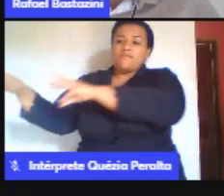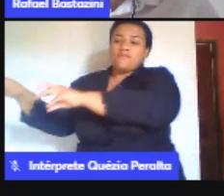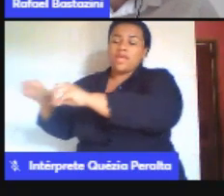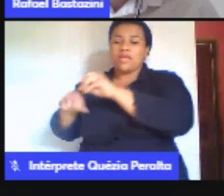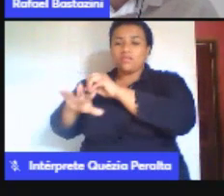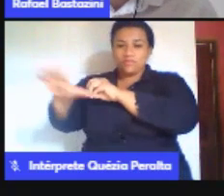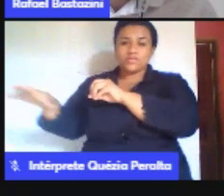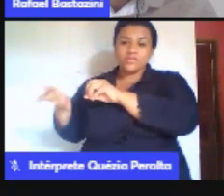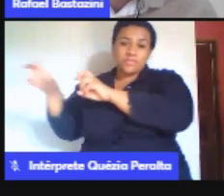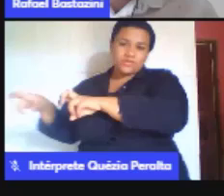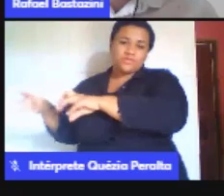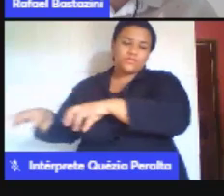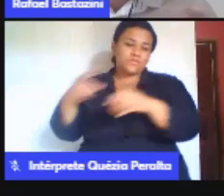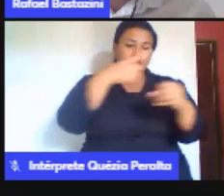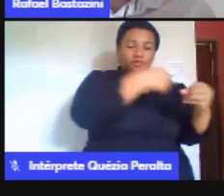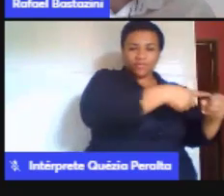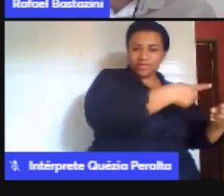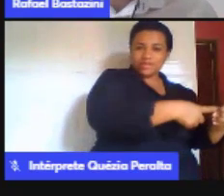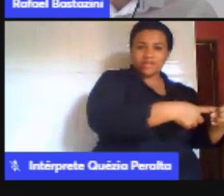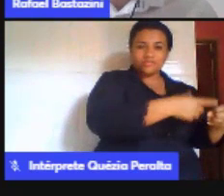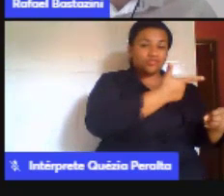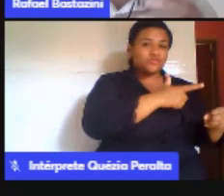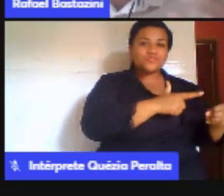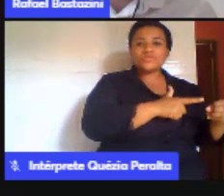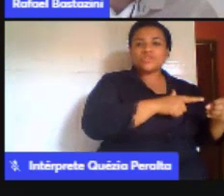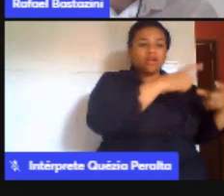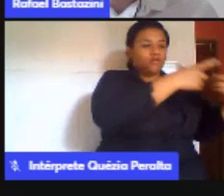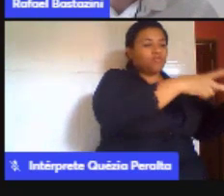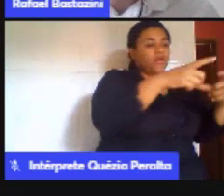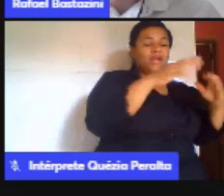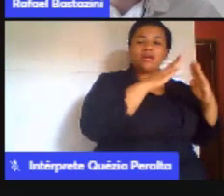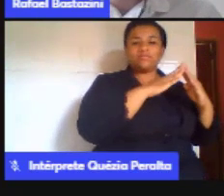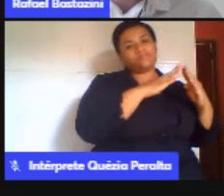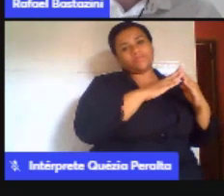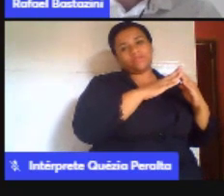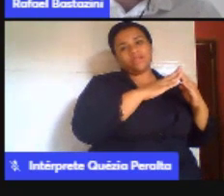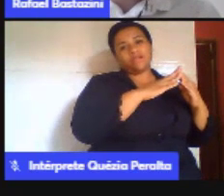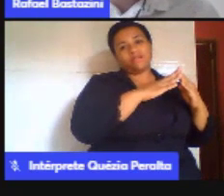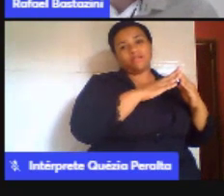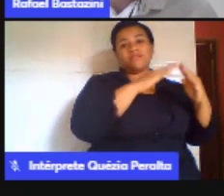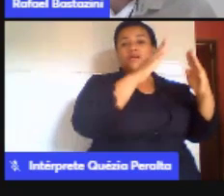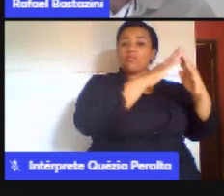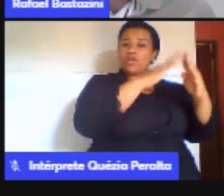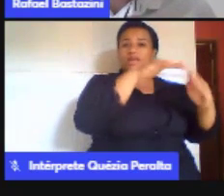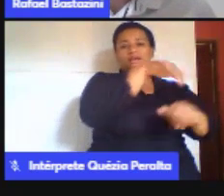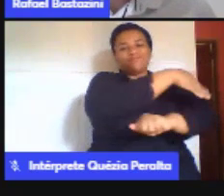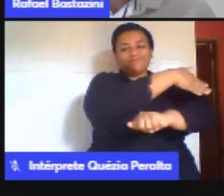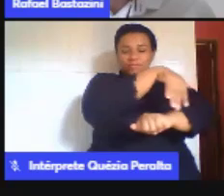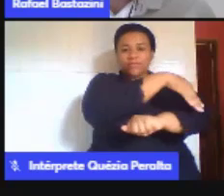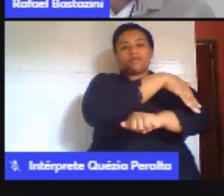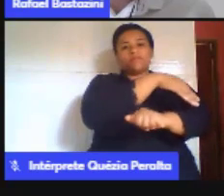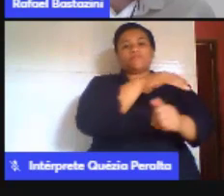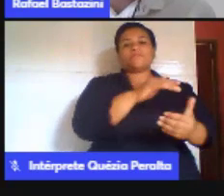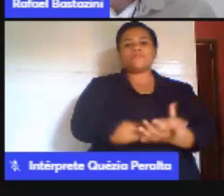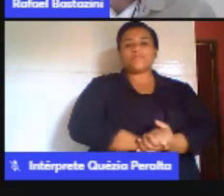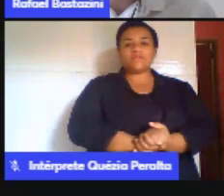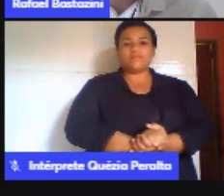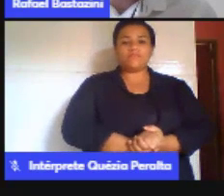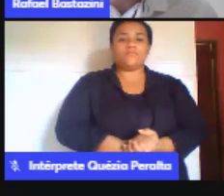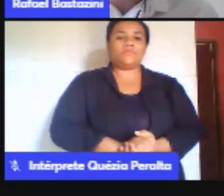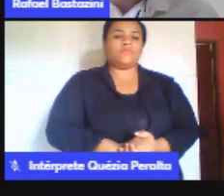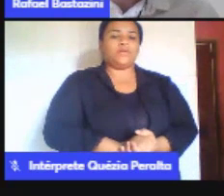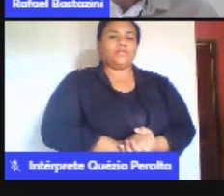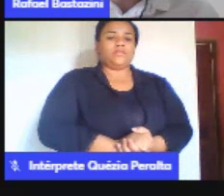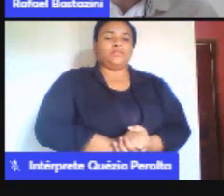a ocuparem as ruas, porque não havia habitação para todo mundo. a gente tem uma outra reportagem